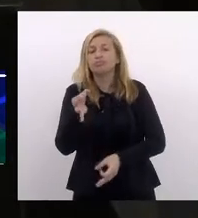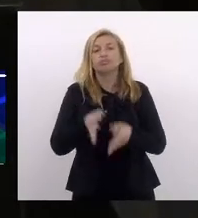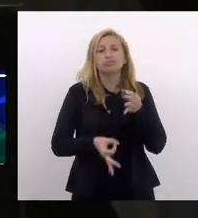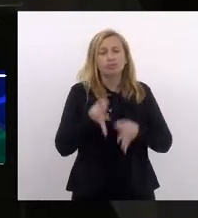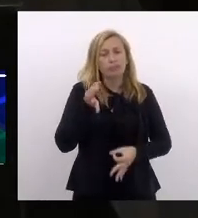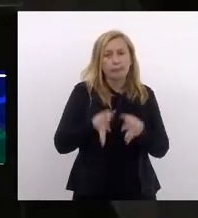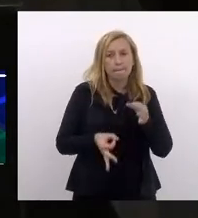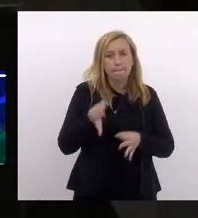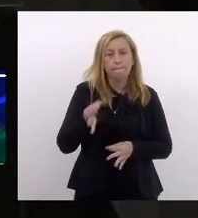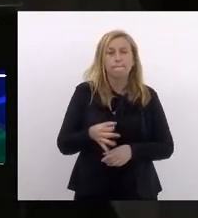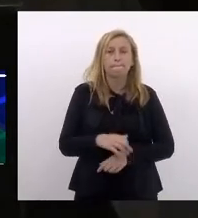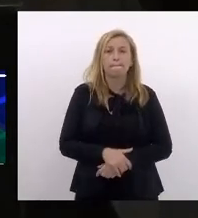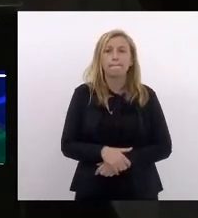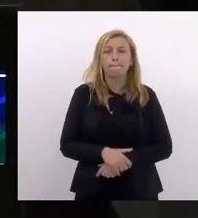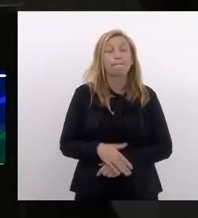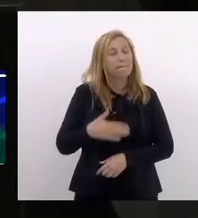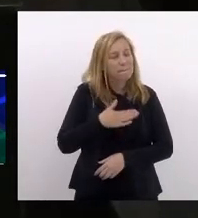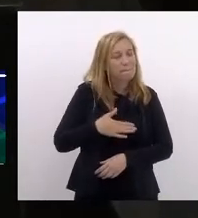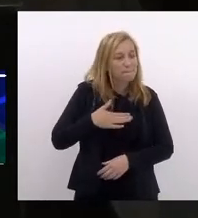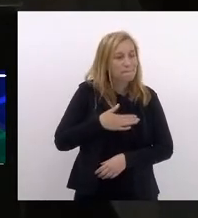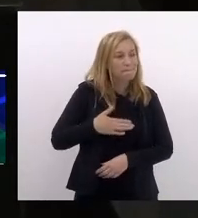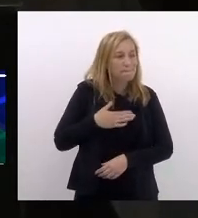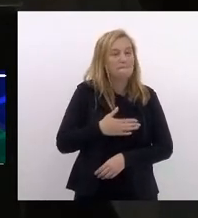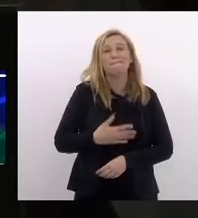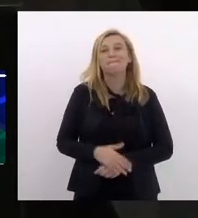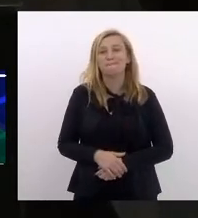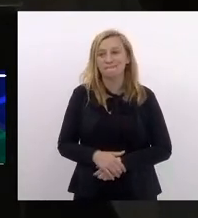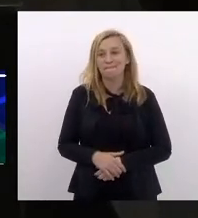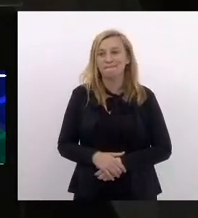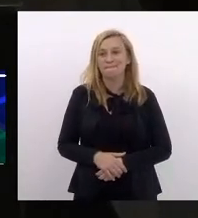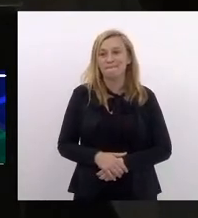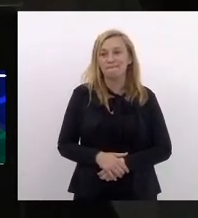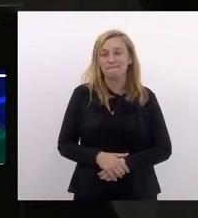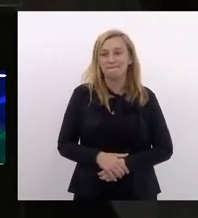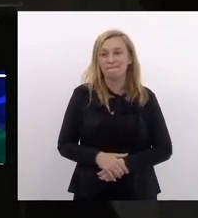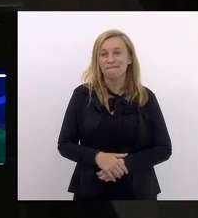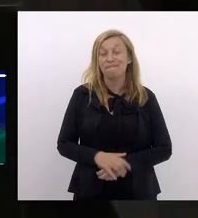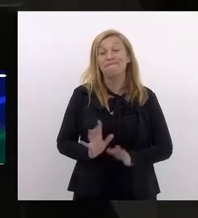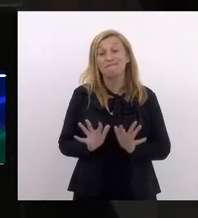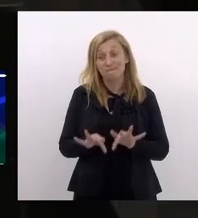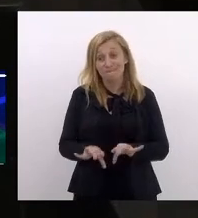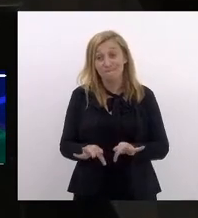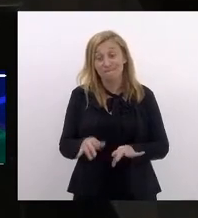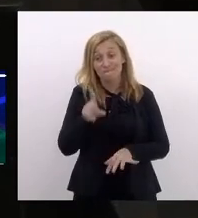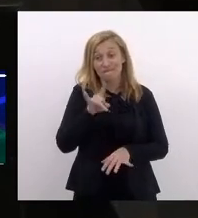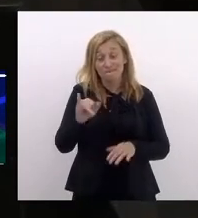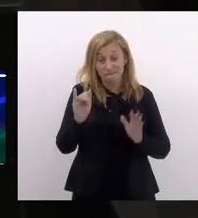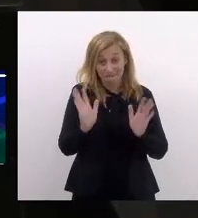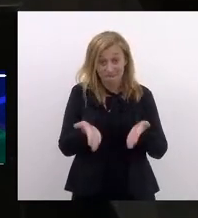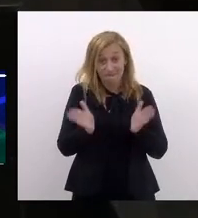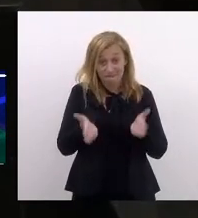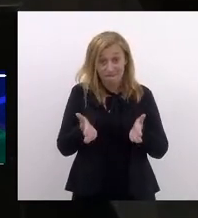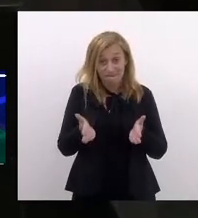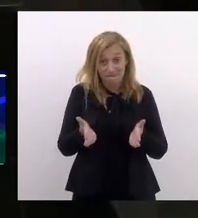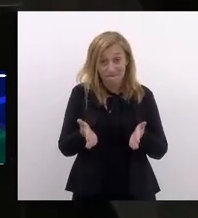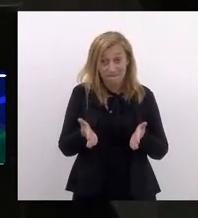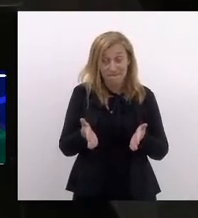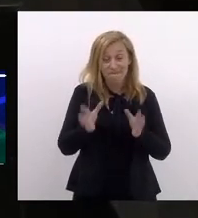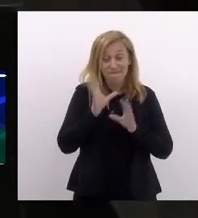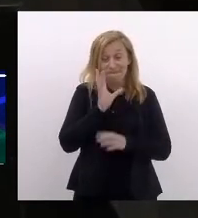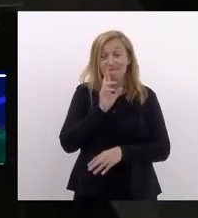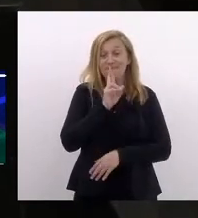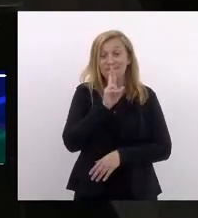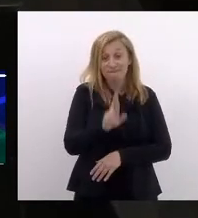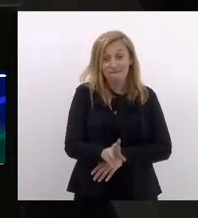julgamento e gostaria muito que no final do dia de hoje esse